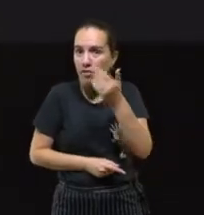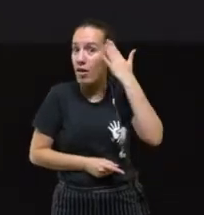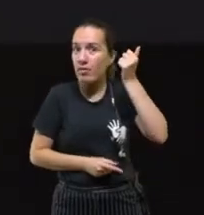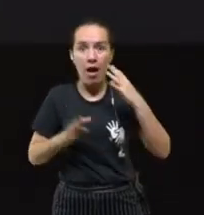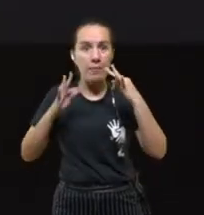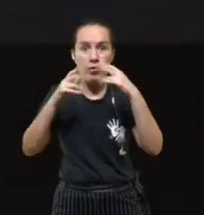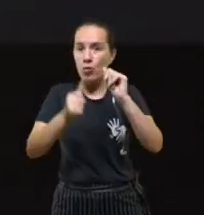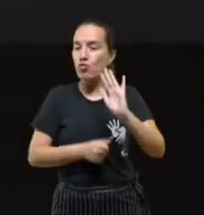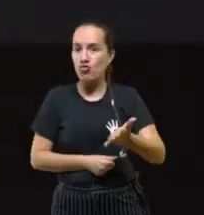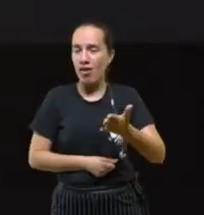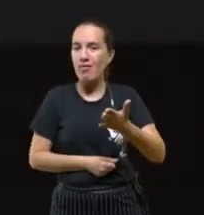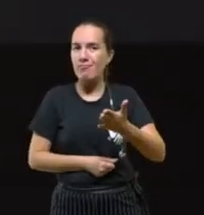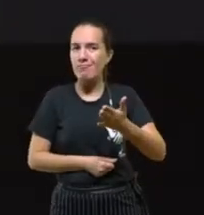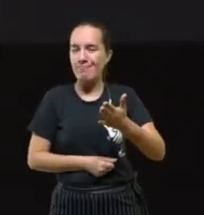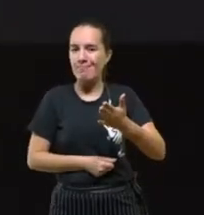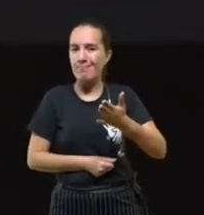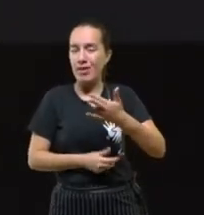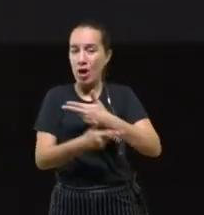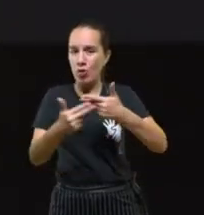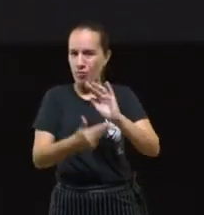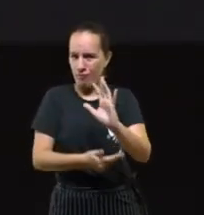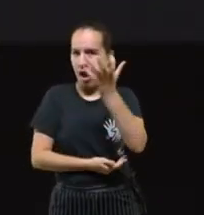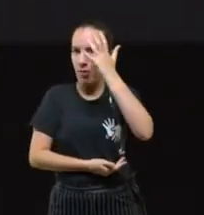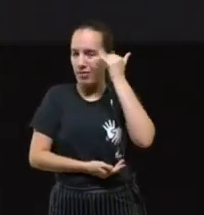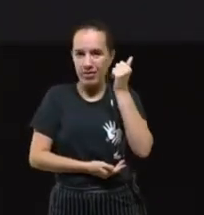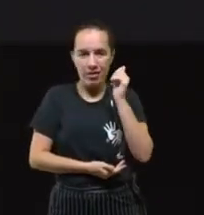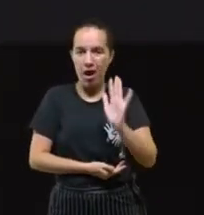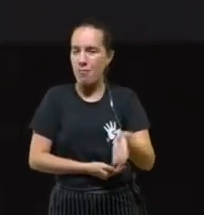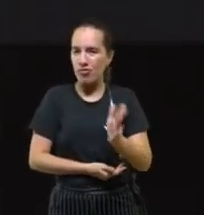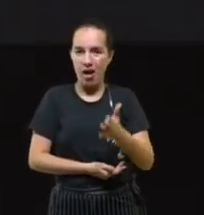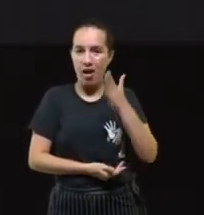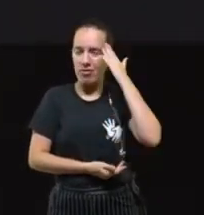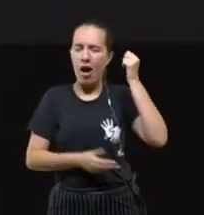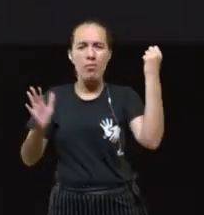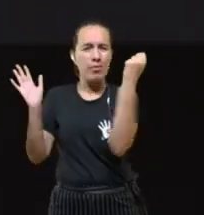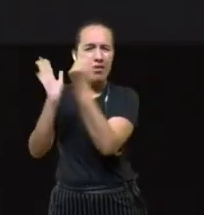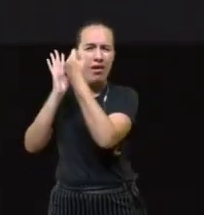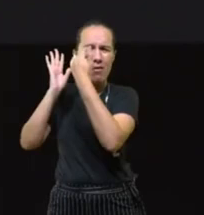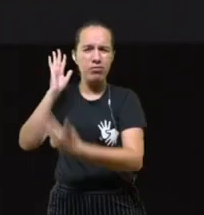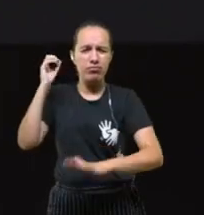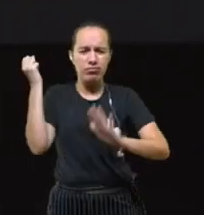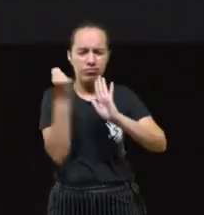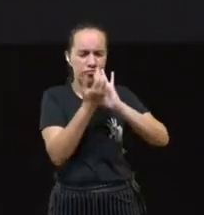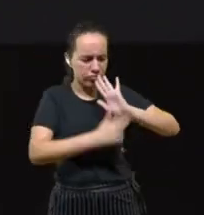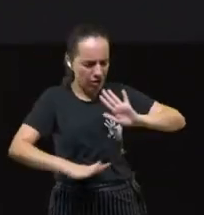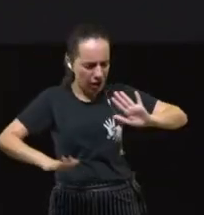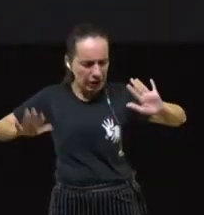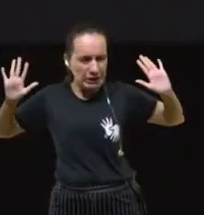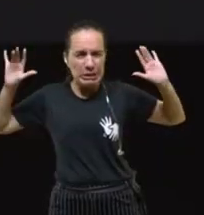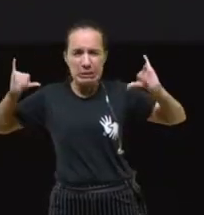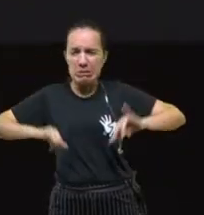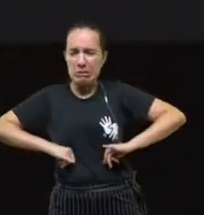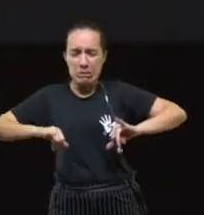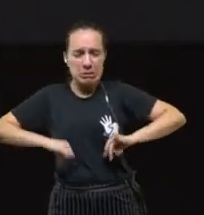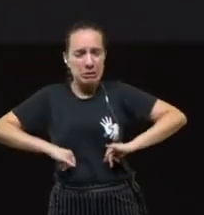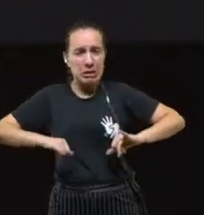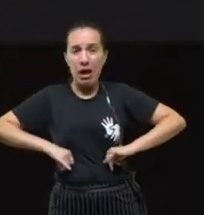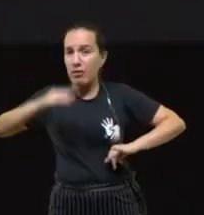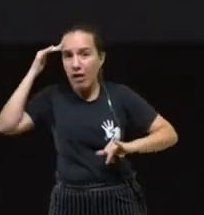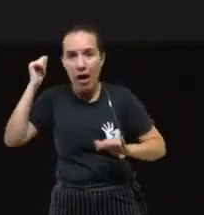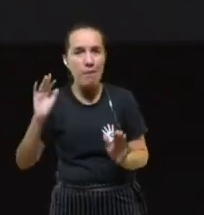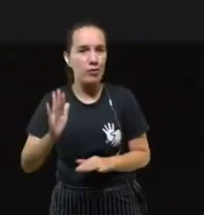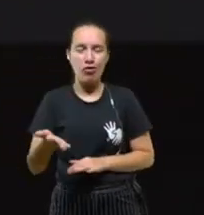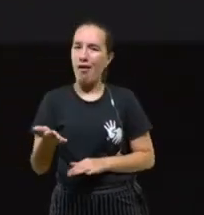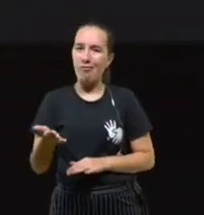acontecer. Ele sabe que ele vai derramar o sangue. Ele sabe que ele vai sofrer.